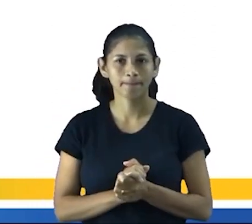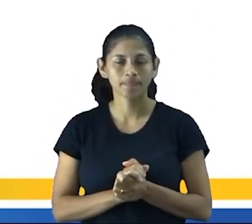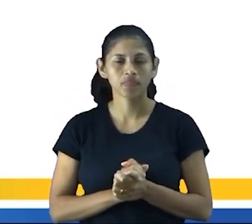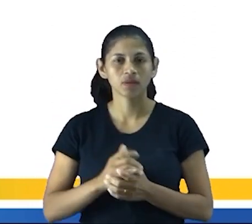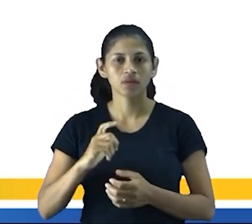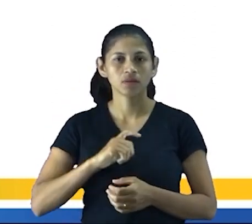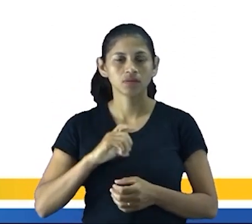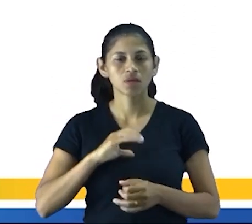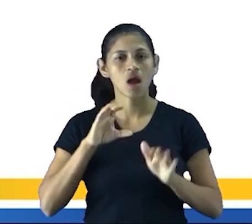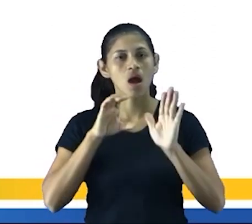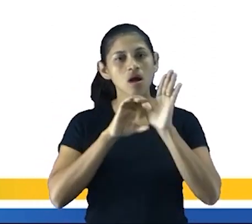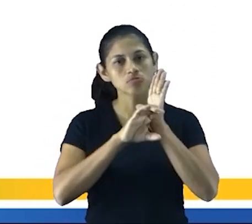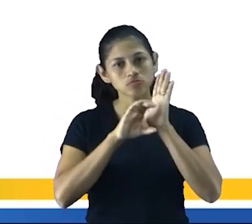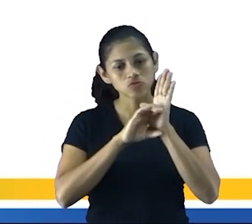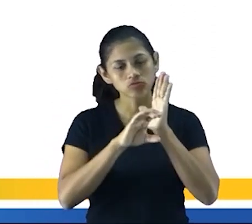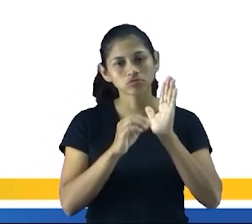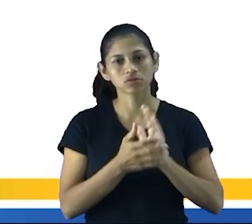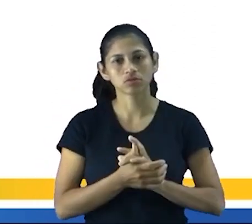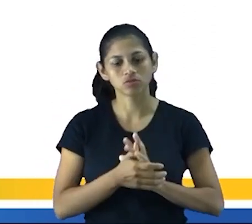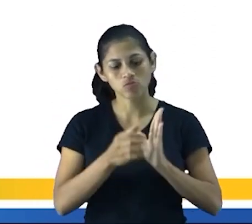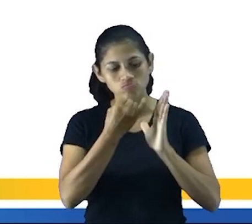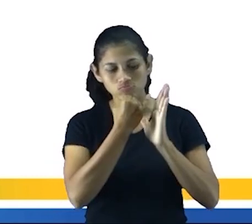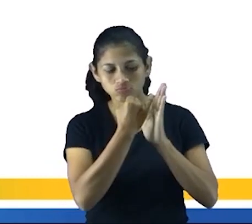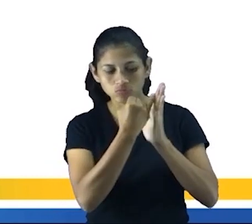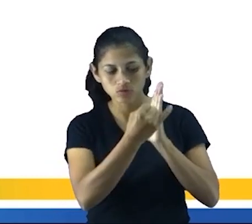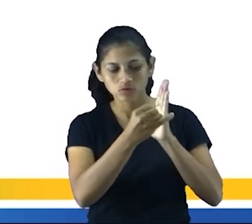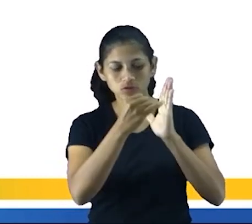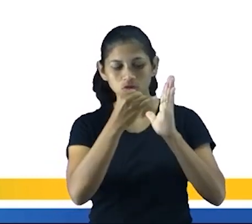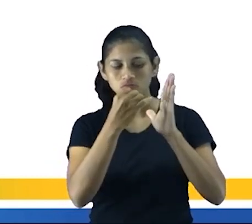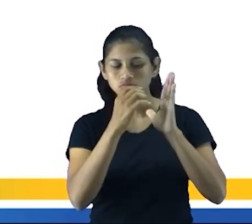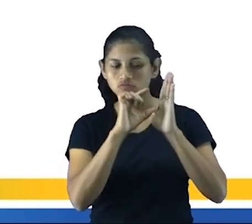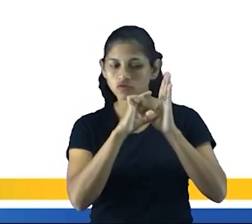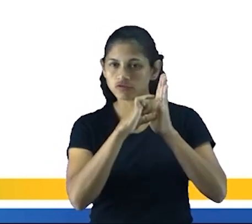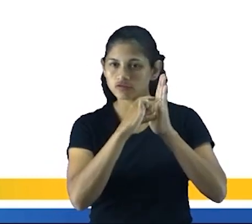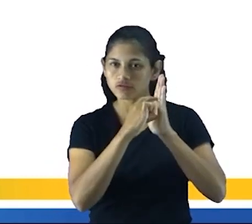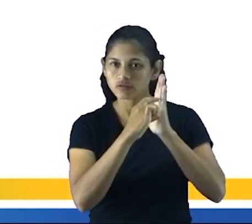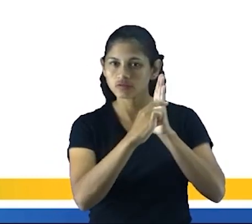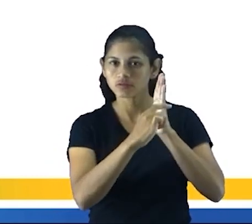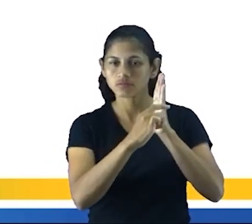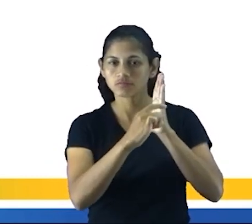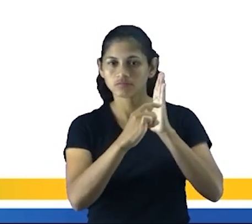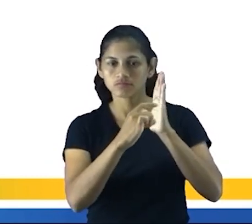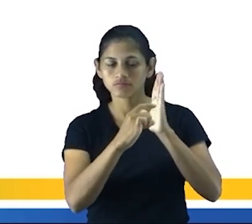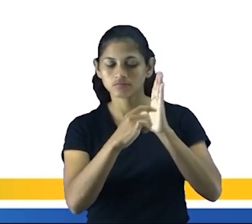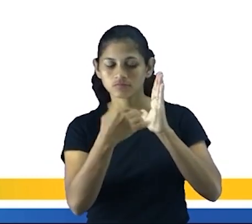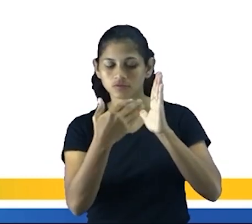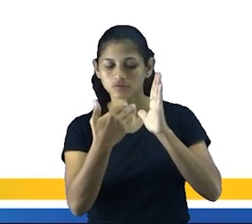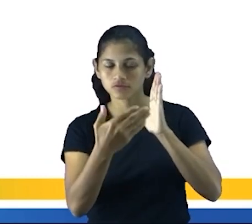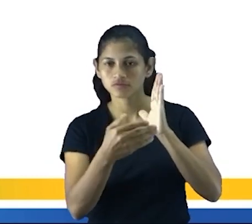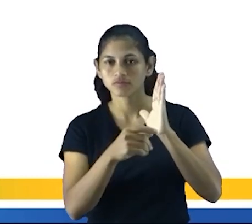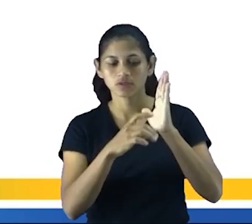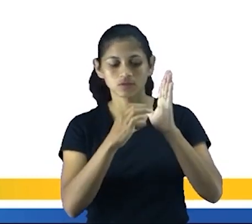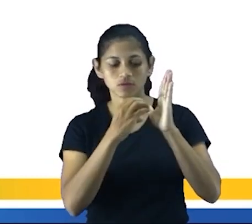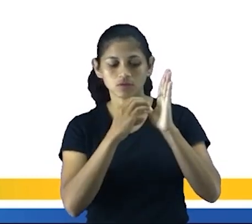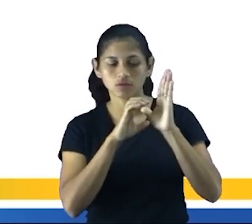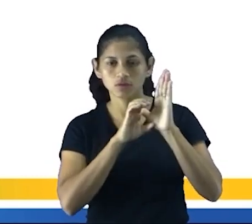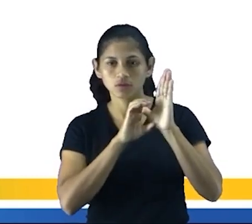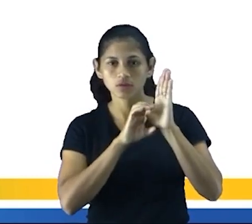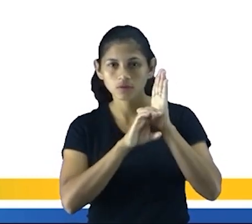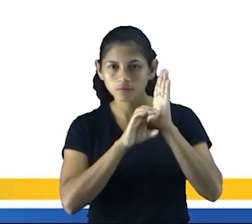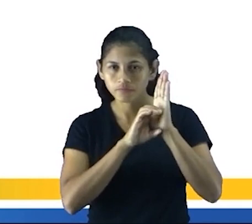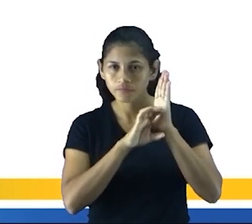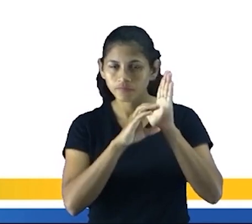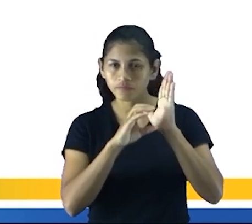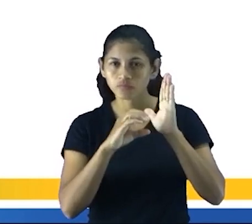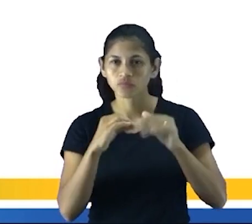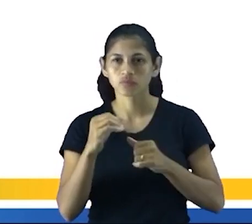temos a conclusão, que vai retomar o tema e o ponto de vista, né, apresentados para encerrar